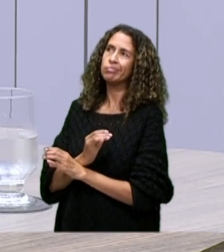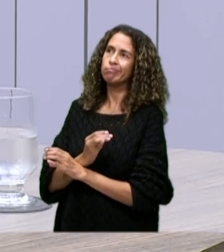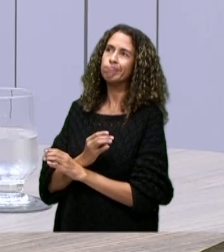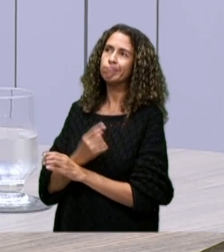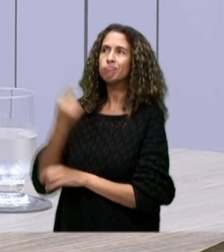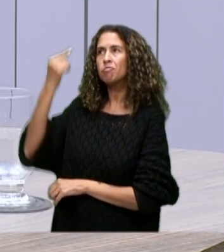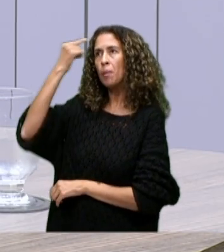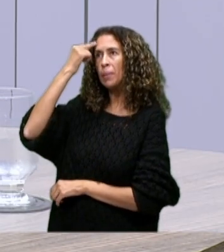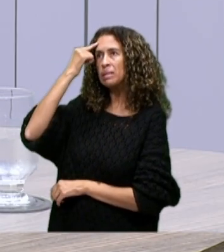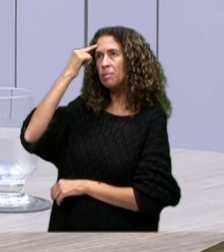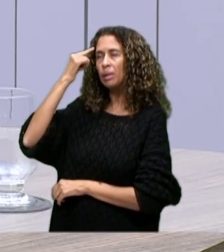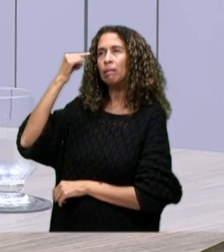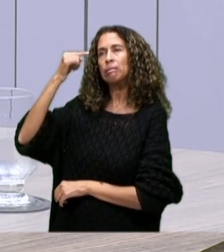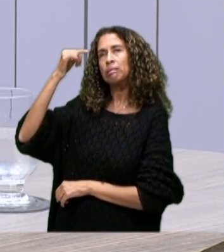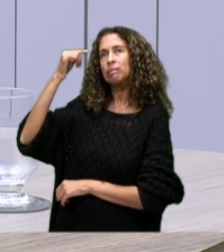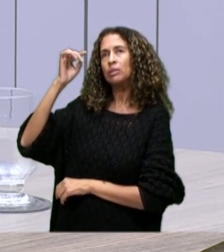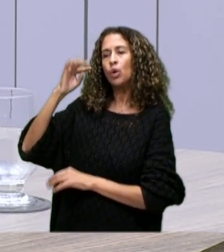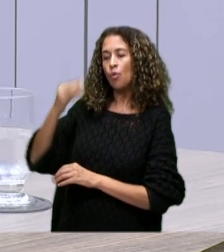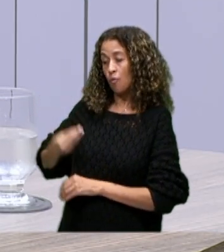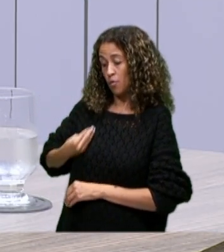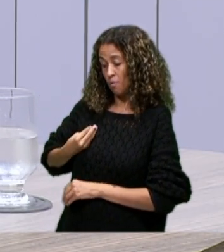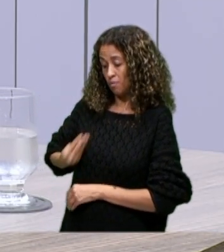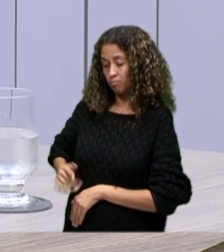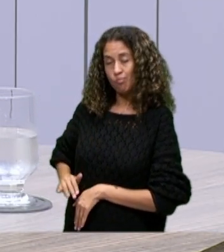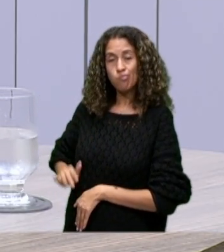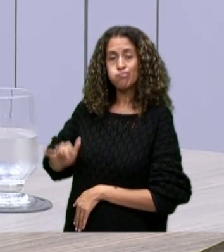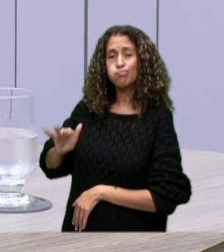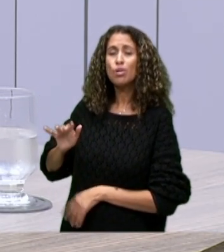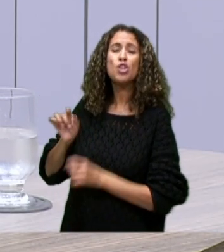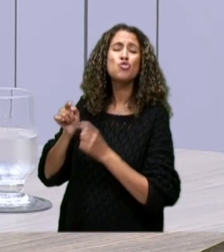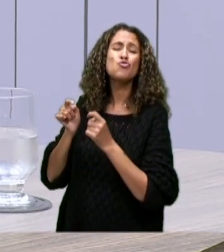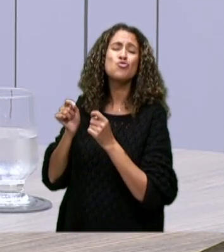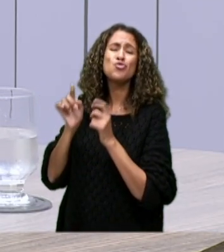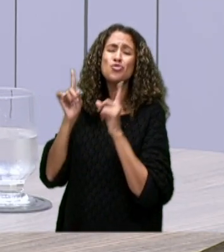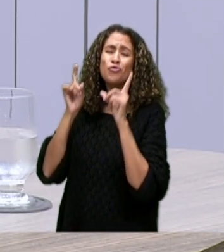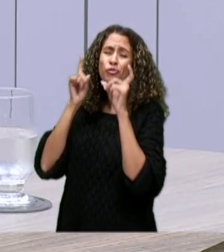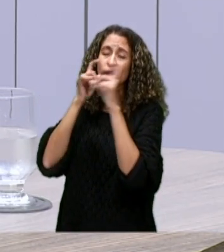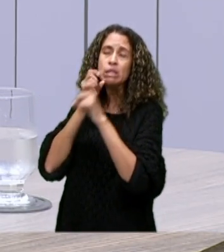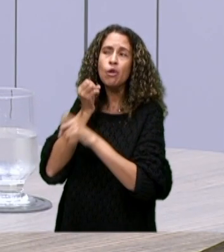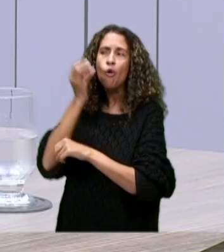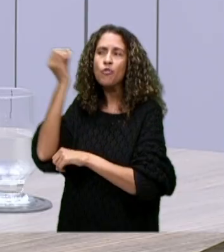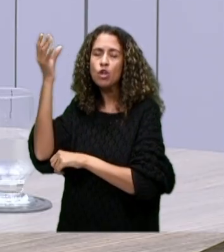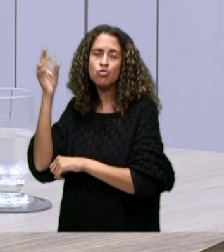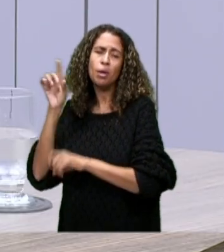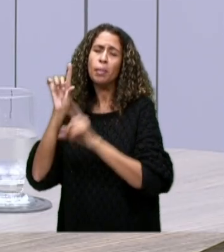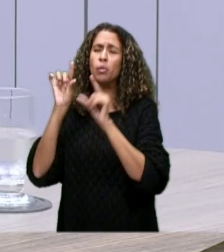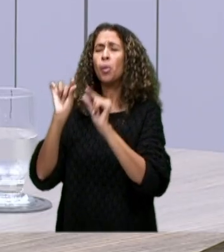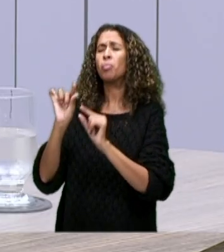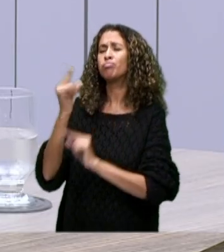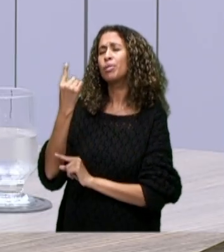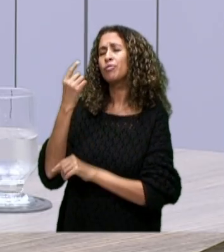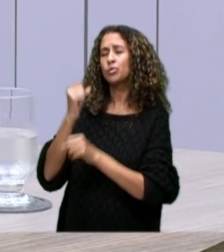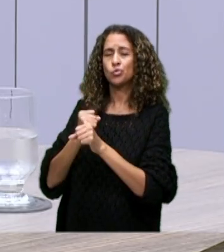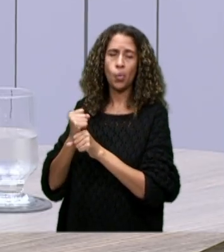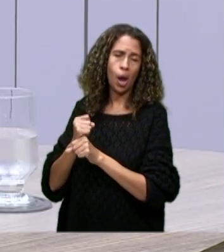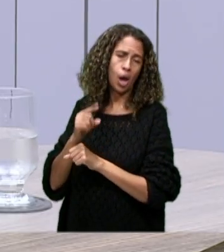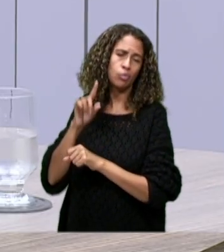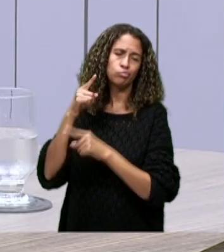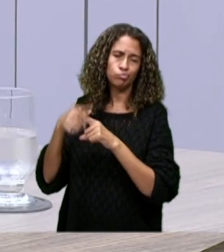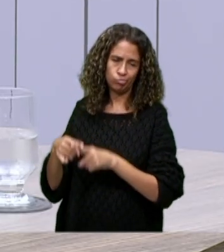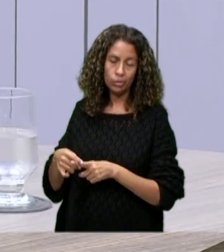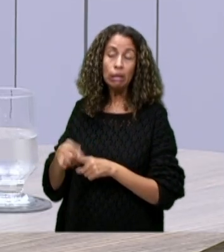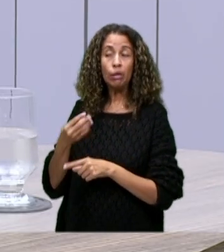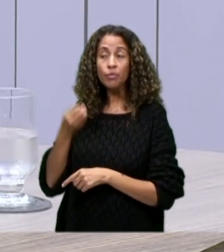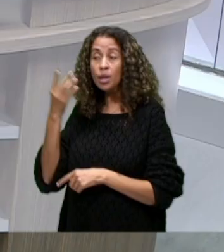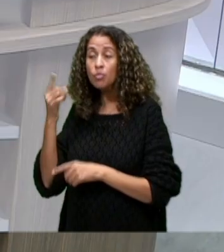daqui, né? Moro aqui, quase nunca saio, raramente saio de Itajaí. Viajo pouco, uma vez por ano, 2 vezes por ano, mas sempre estou em